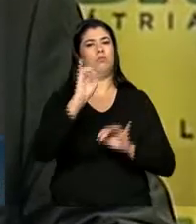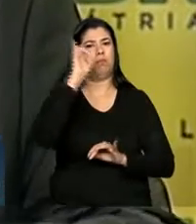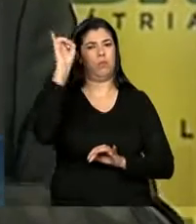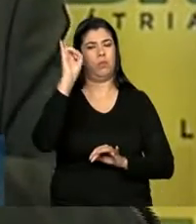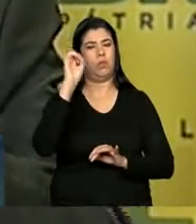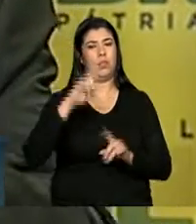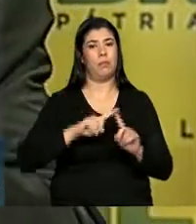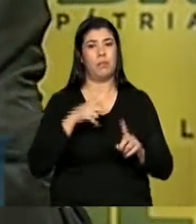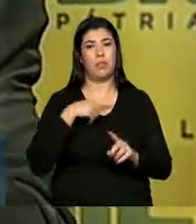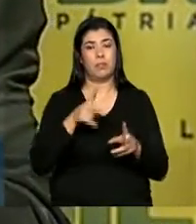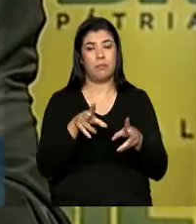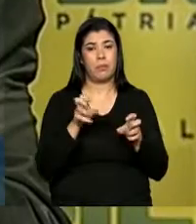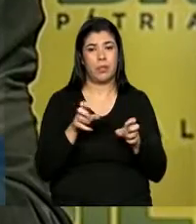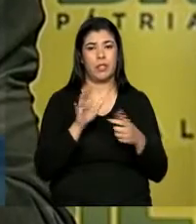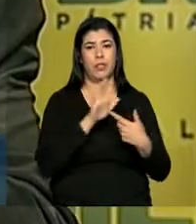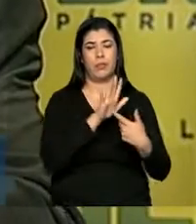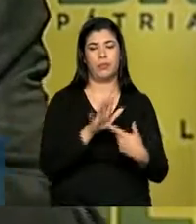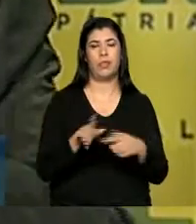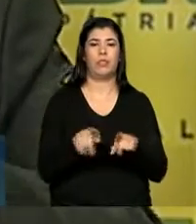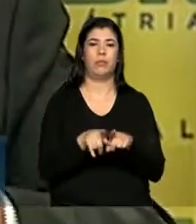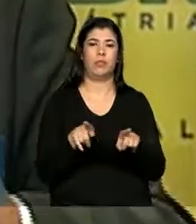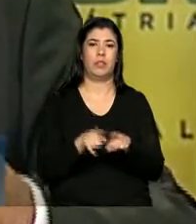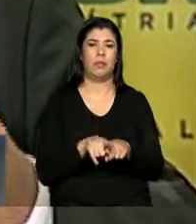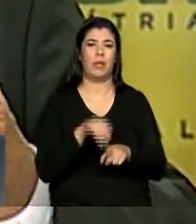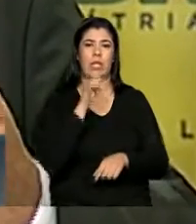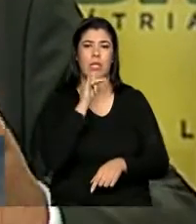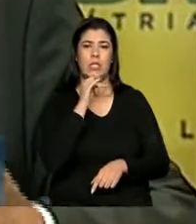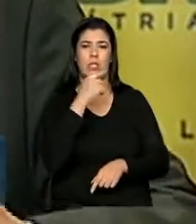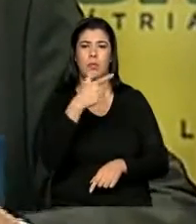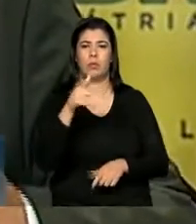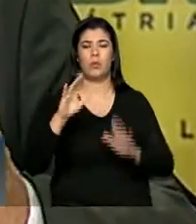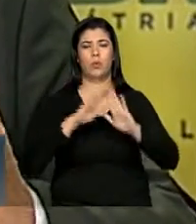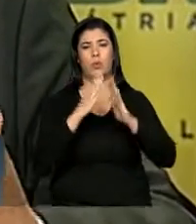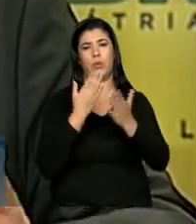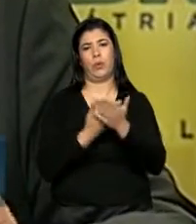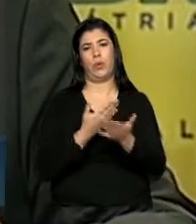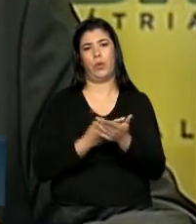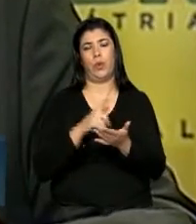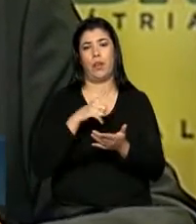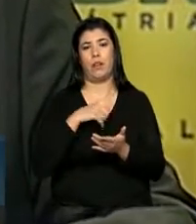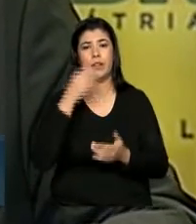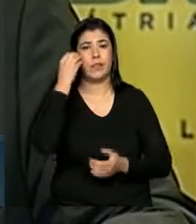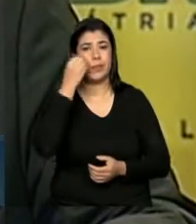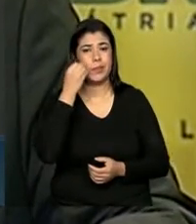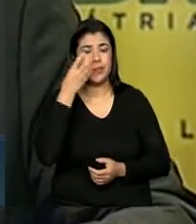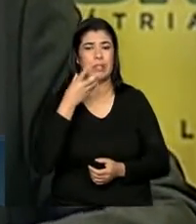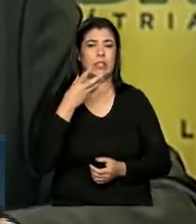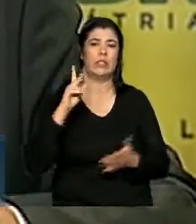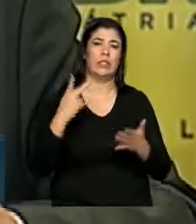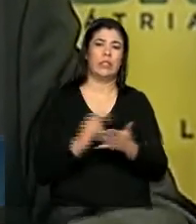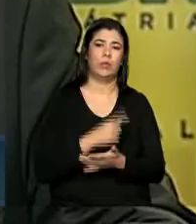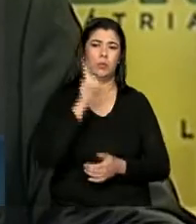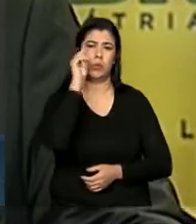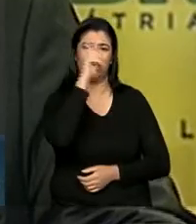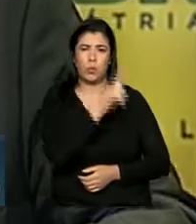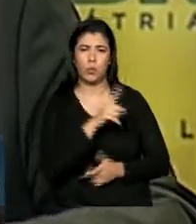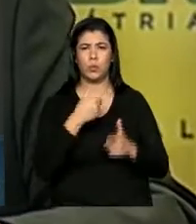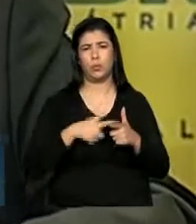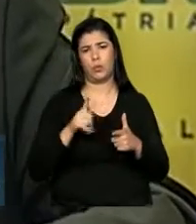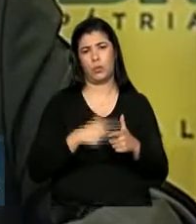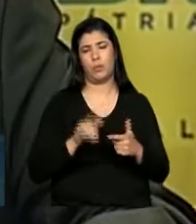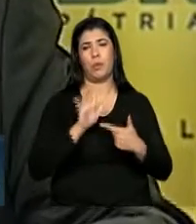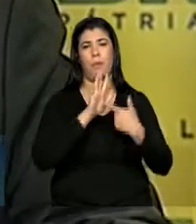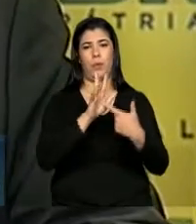muito, mas a gente tem e mostramos aqui exemplos de escolas que, estando em uma situação difícil, elas produziram resultados